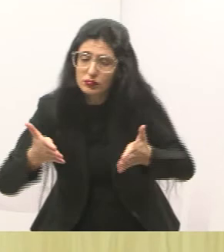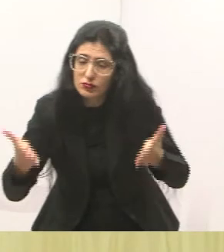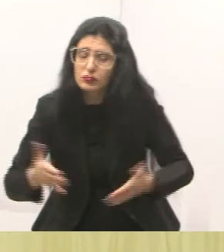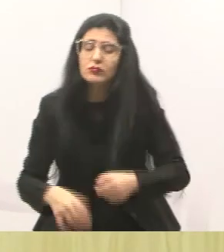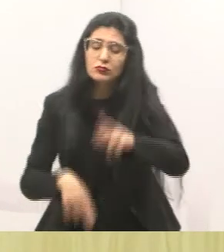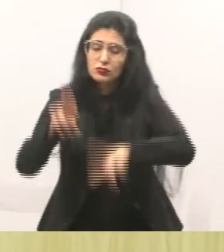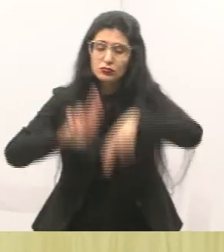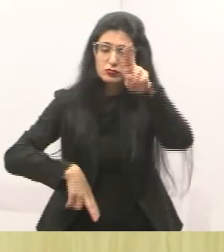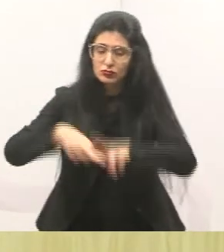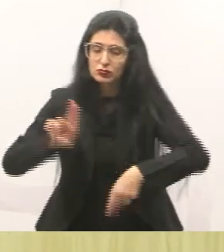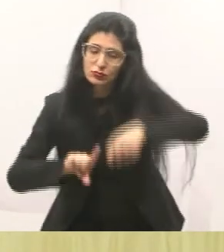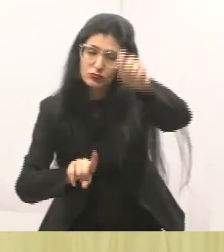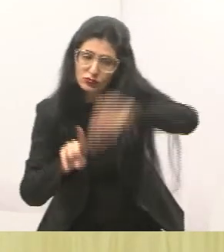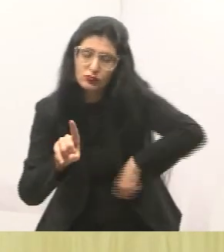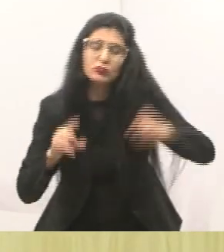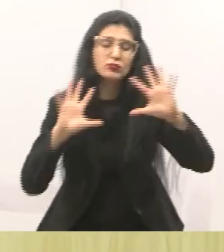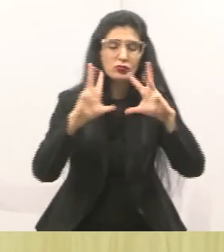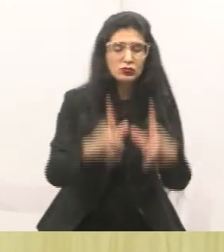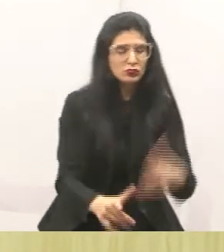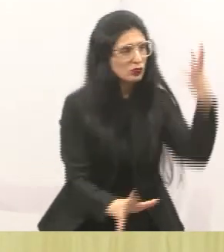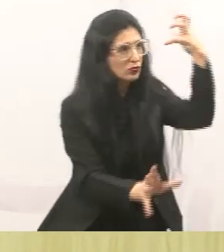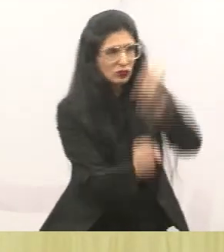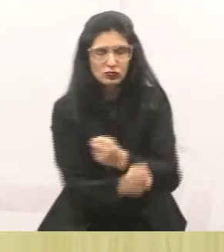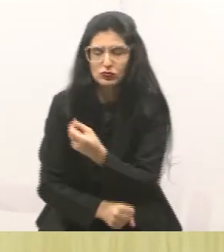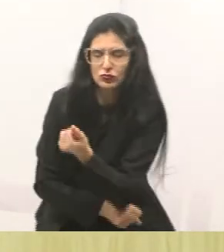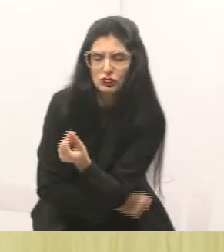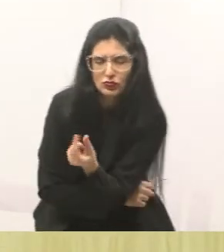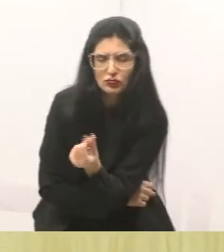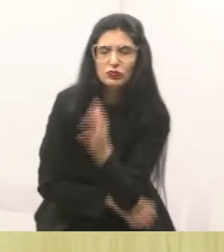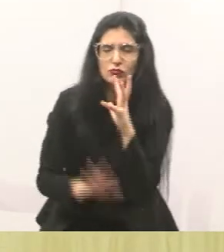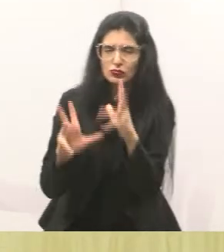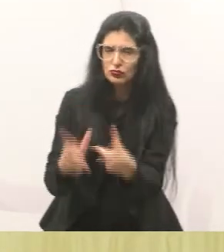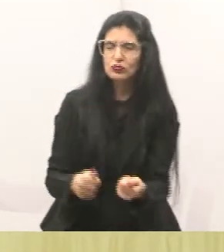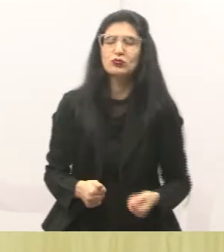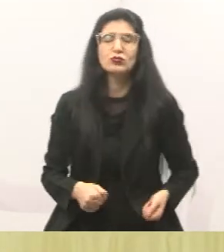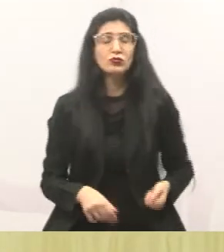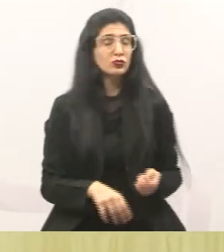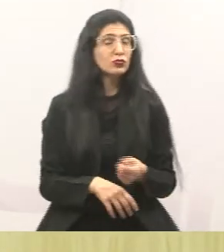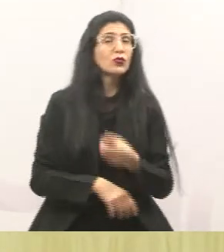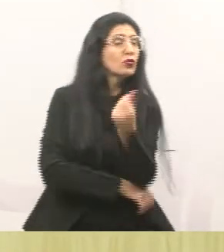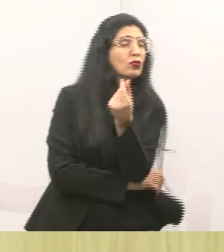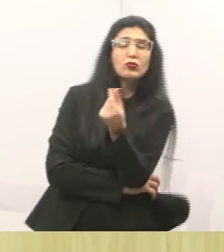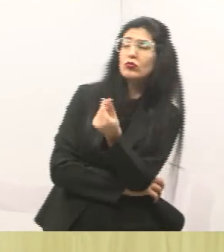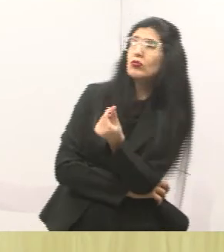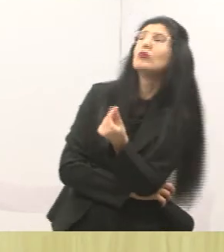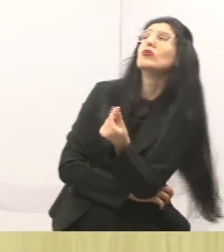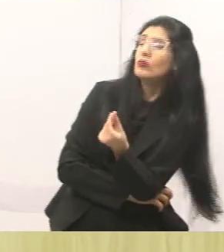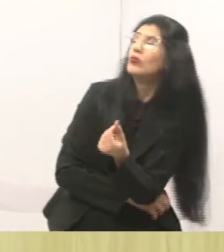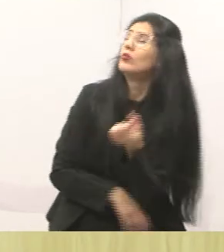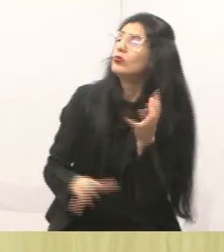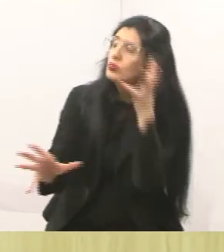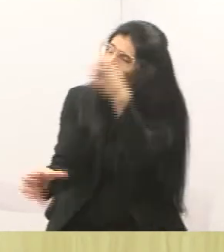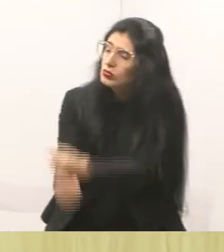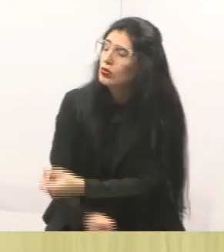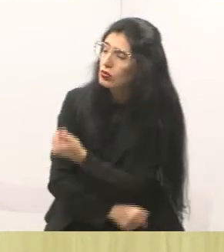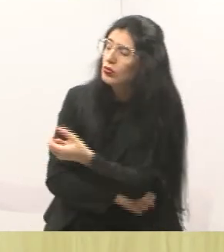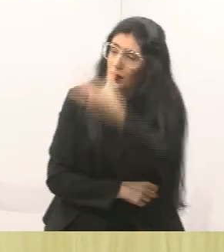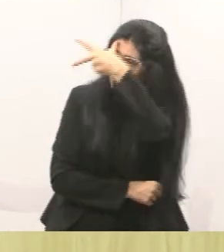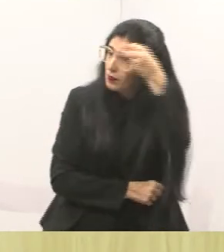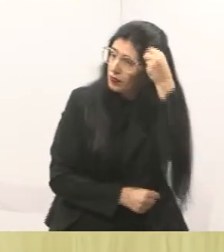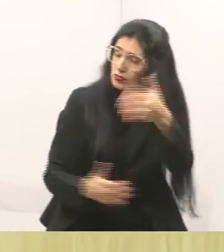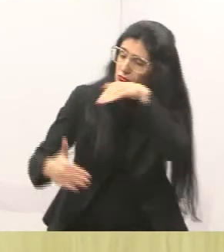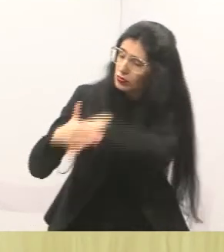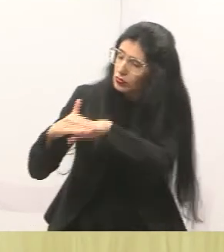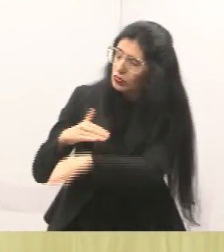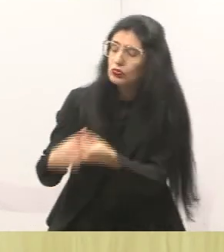contratos, objetos, valores originais de eventuais reduções. Em termos reais de valores, qual foi o montante que a Prefeitura